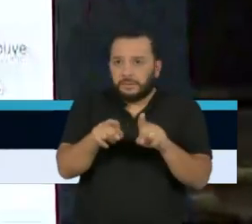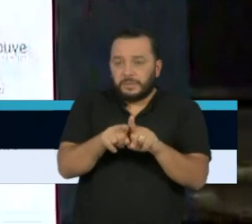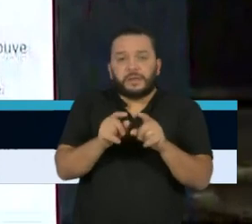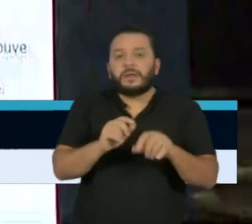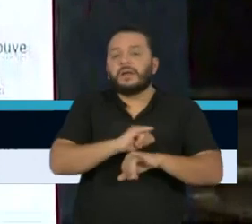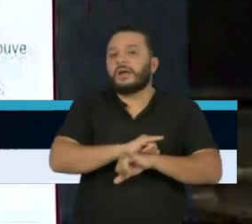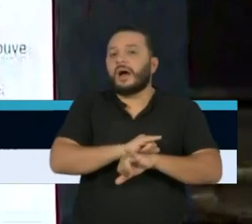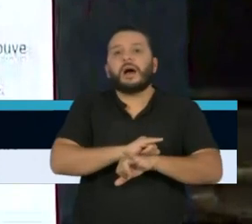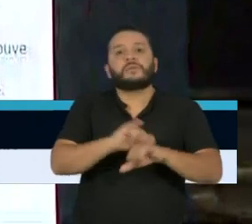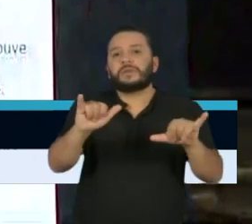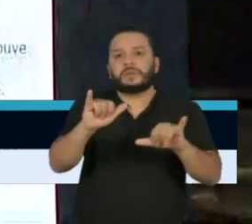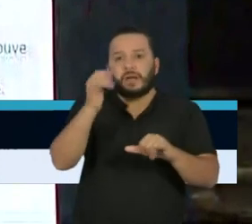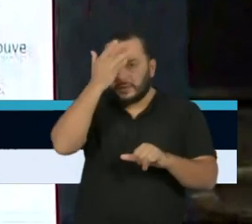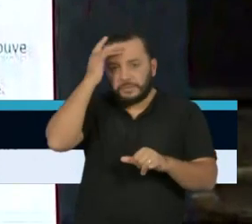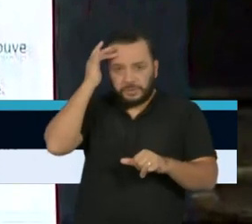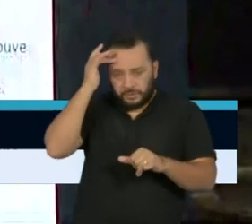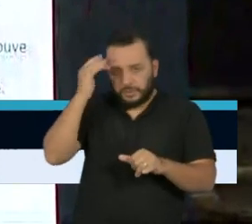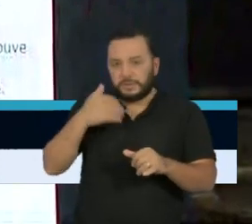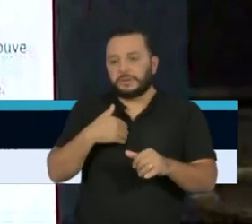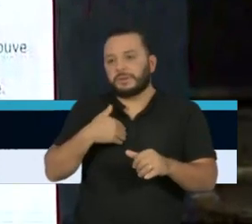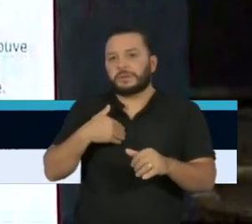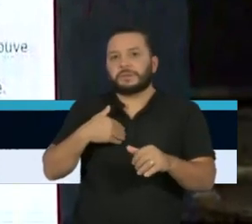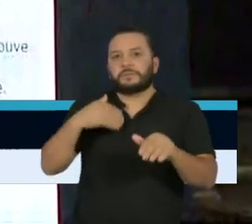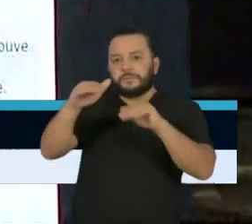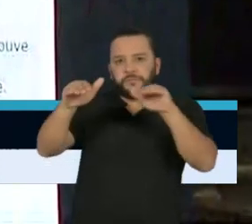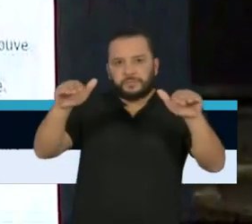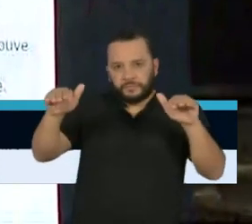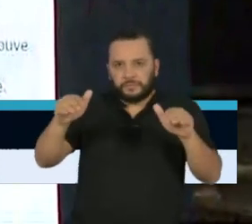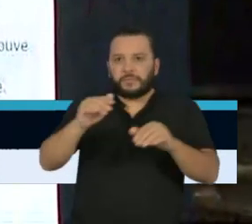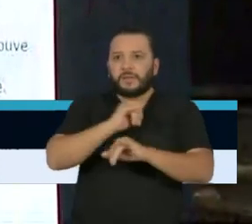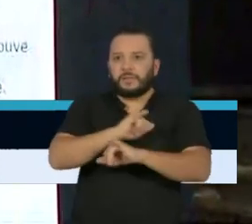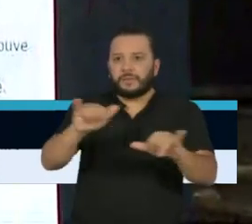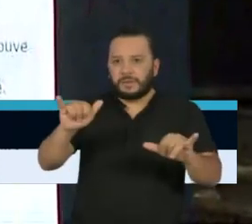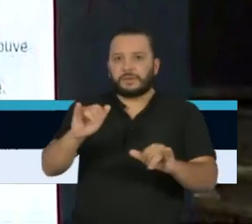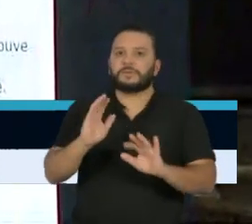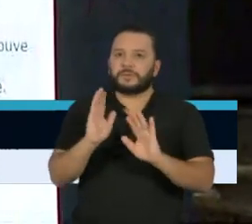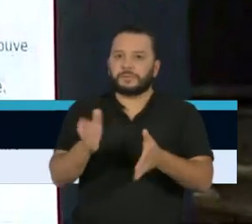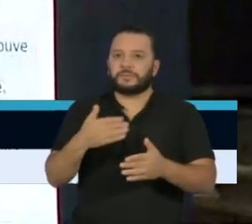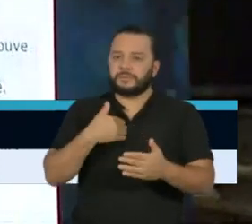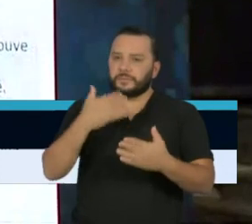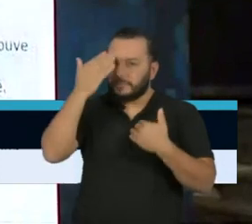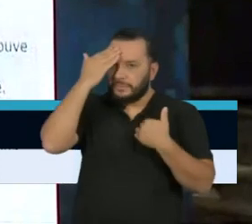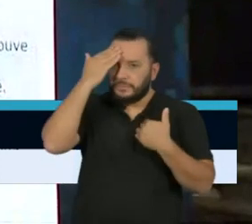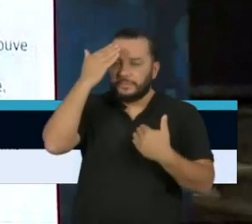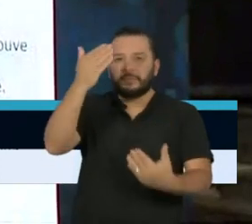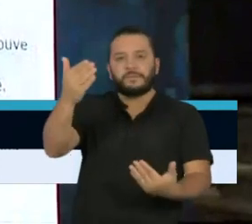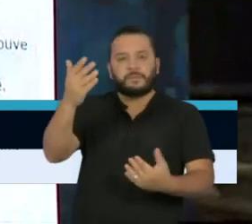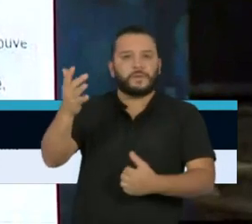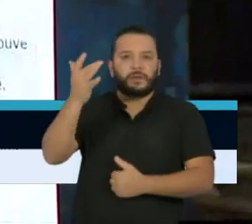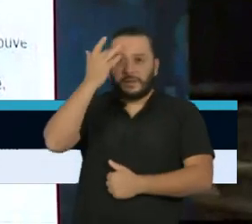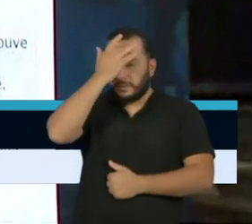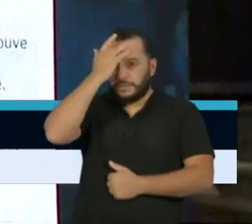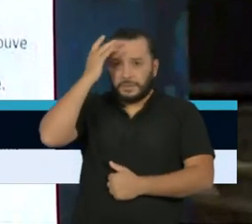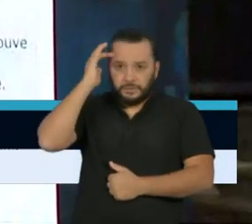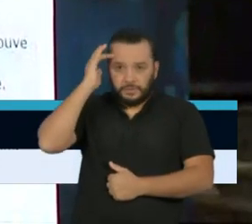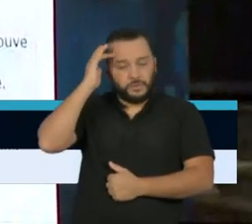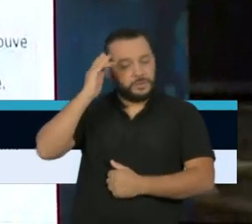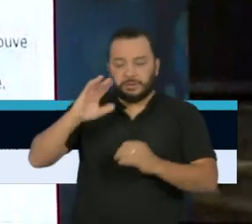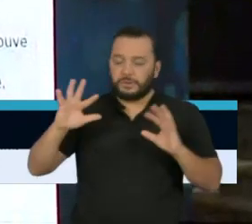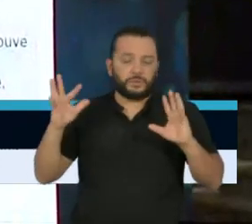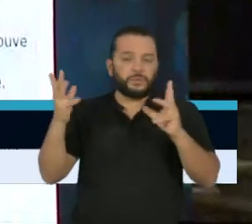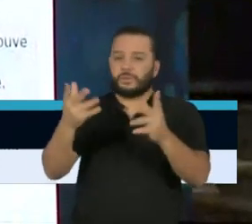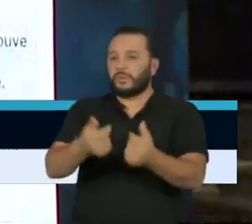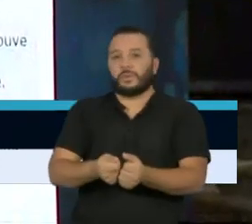informar as pessoas. E já agradecemos às operadoras de telefonia celular do estado, todas, ao pedido do